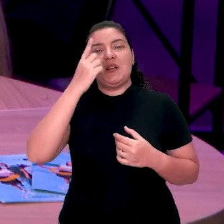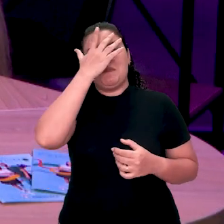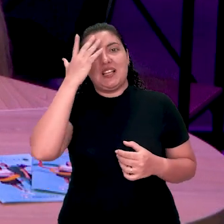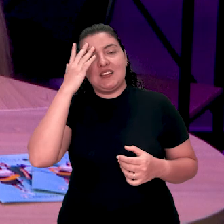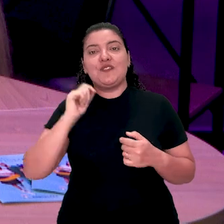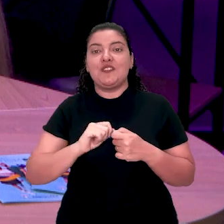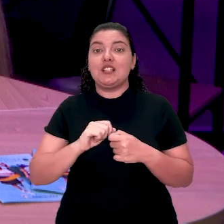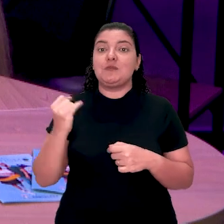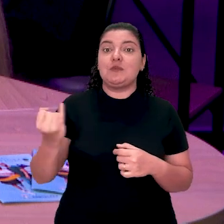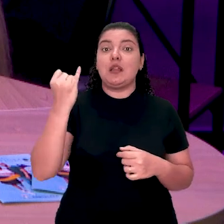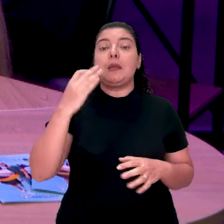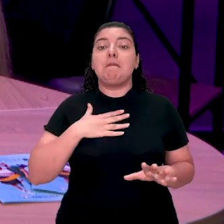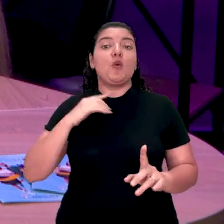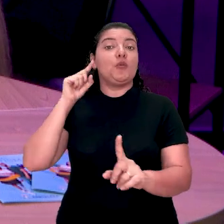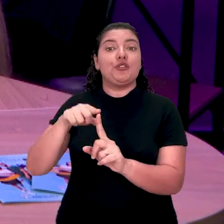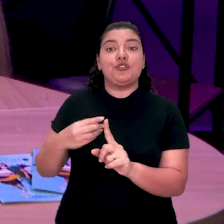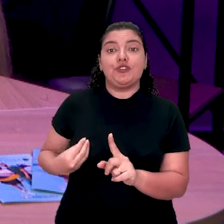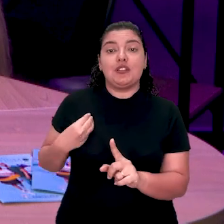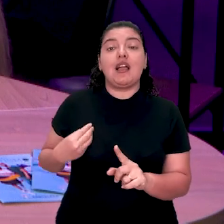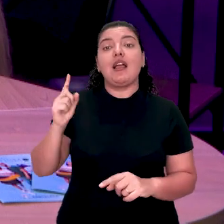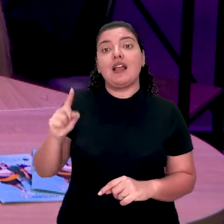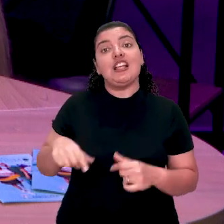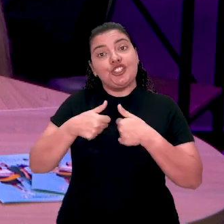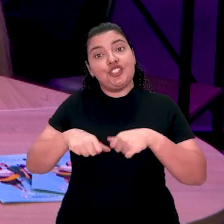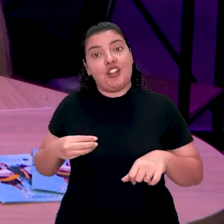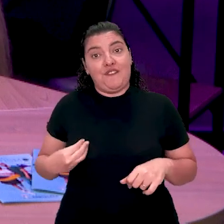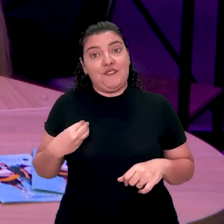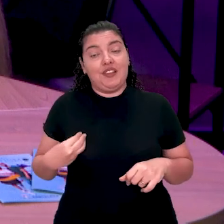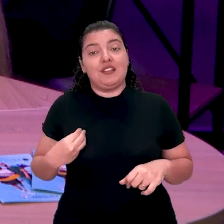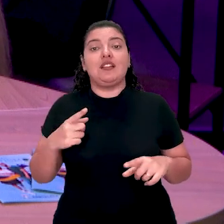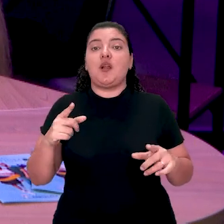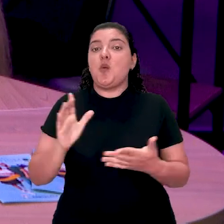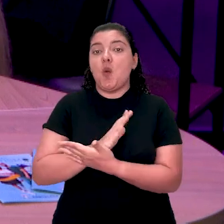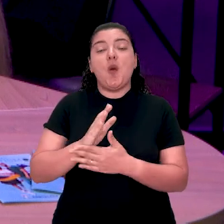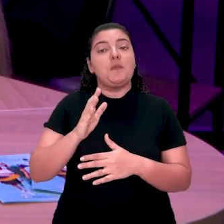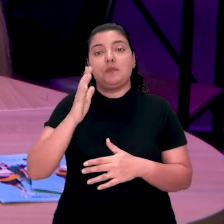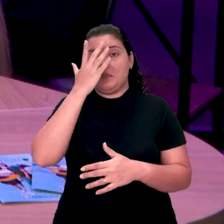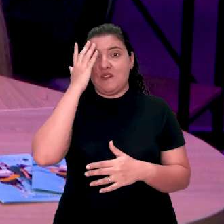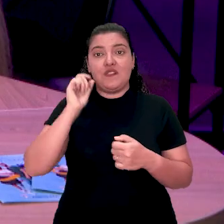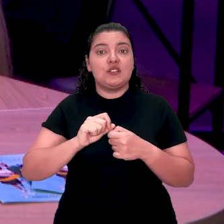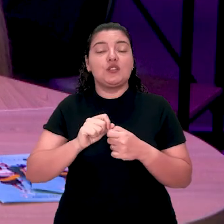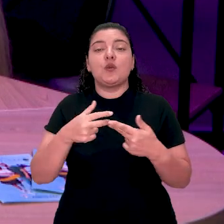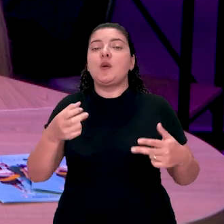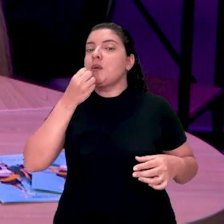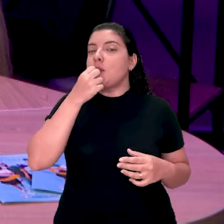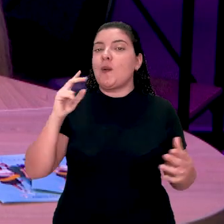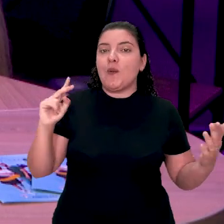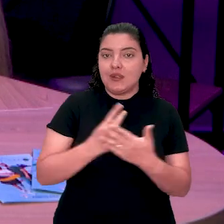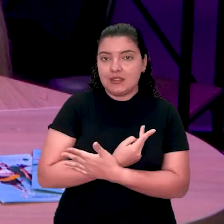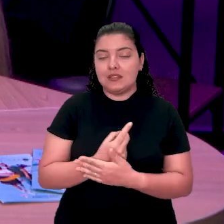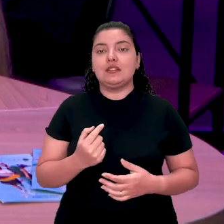fiz alguma coisa. Se a minha missão foi estar na vida de alguém para fazer alguma coisa de bom